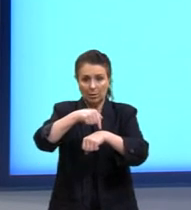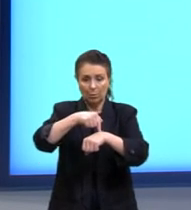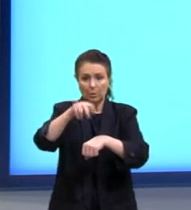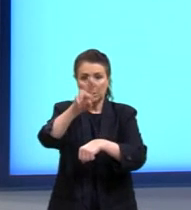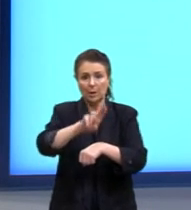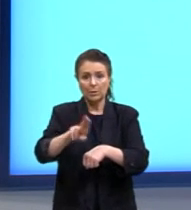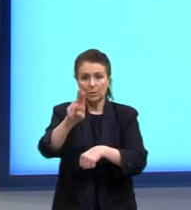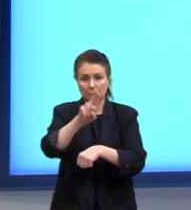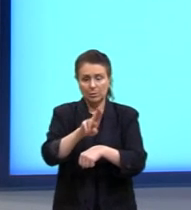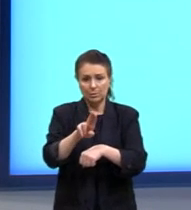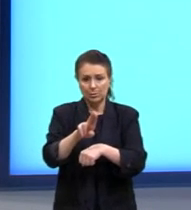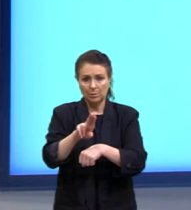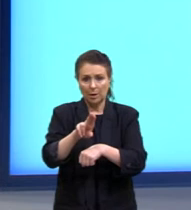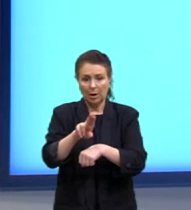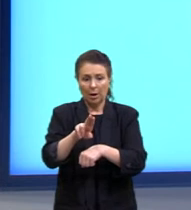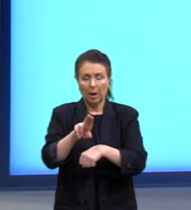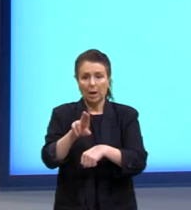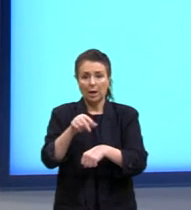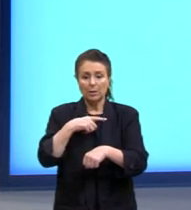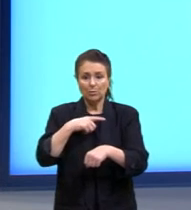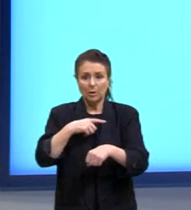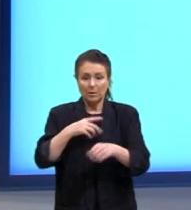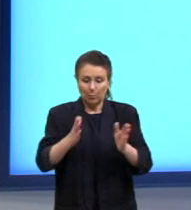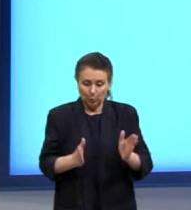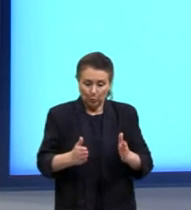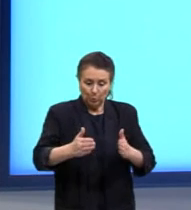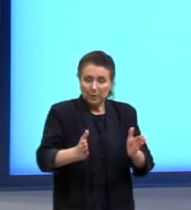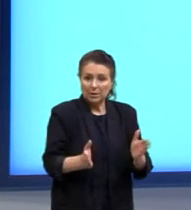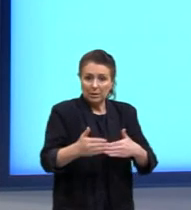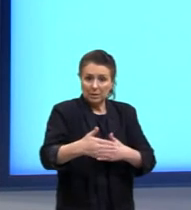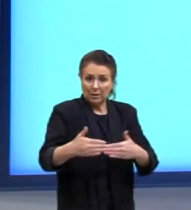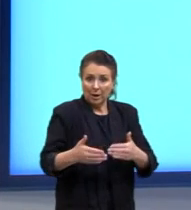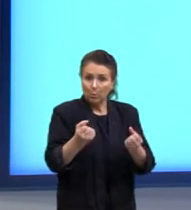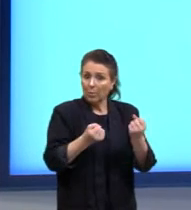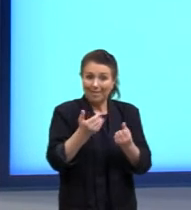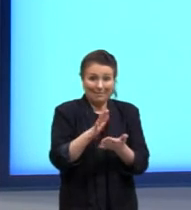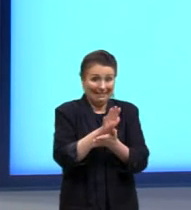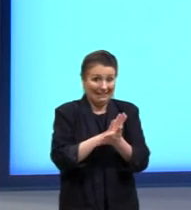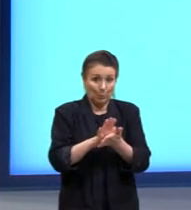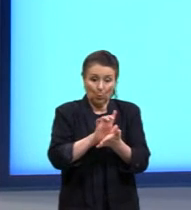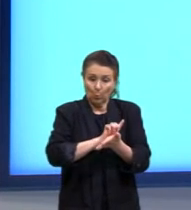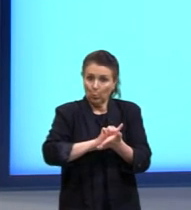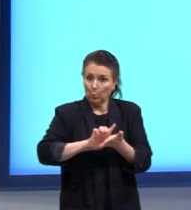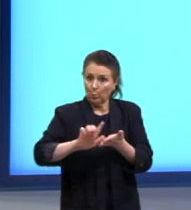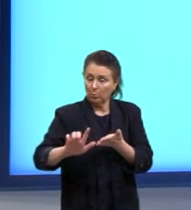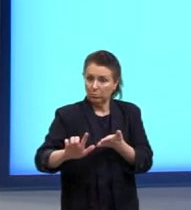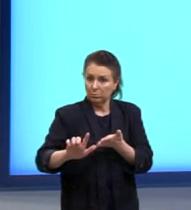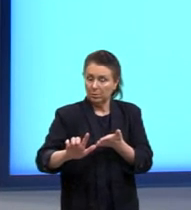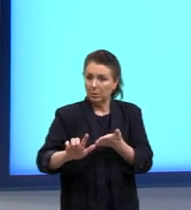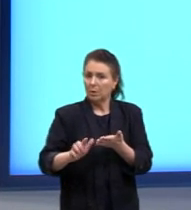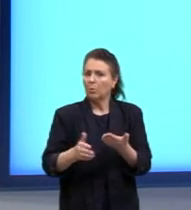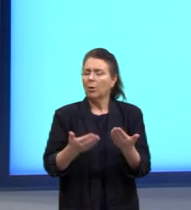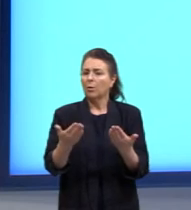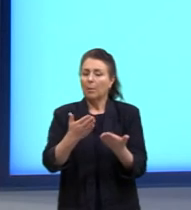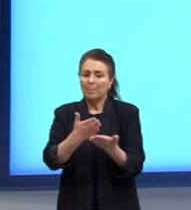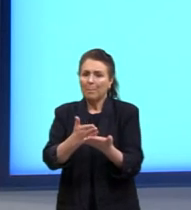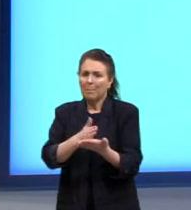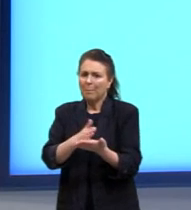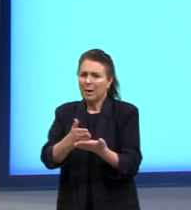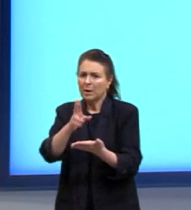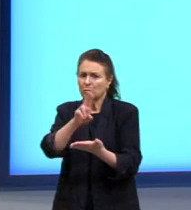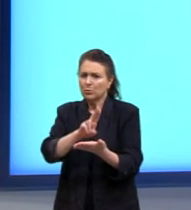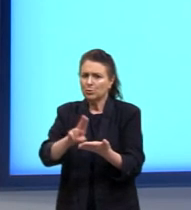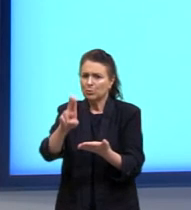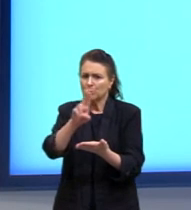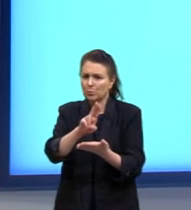mais combustível no tanque Qual o valor mais próximo do rendimento médio do carro ao concluir todo o